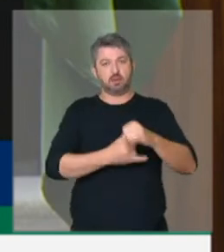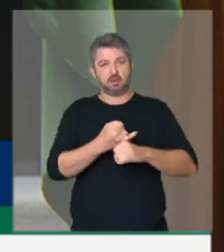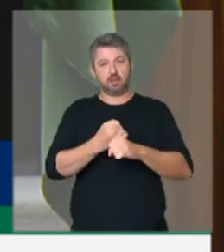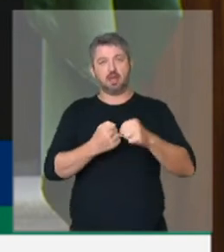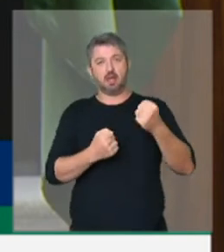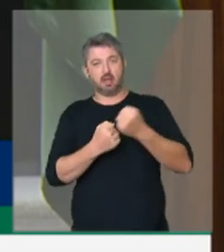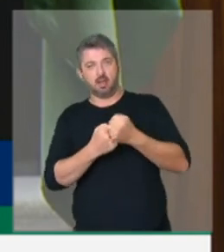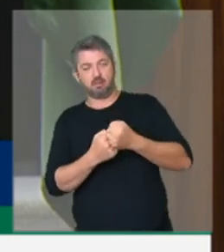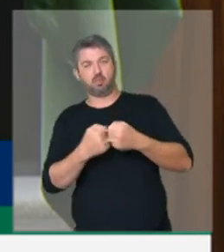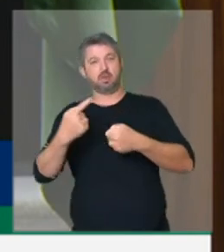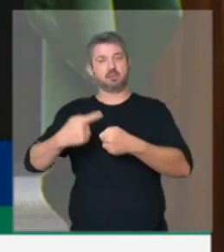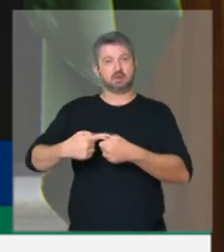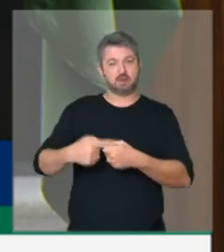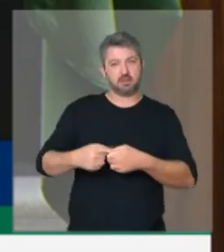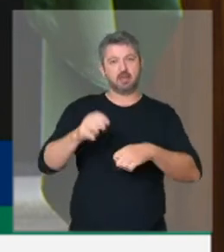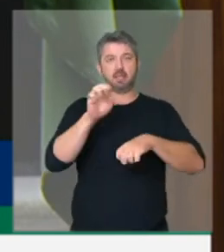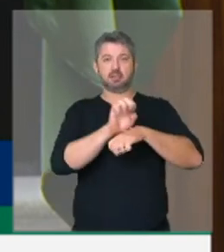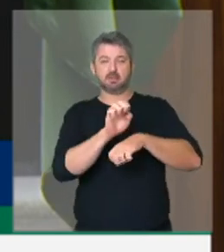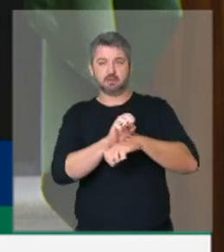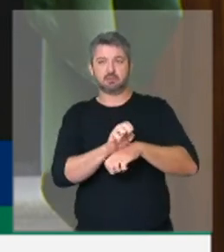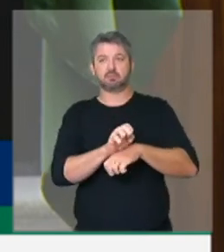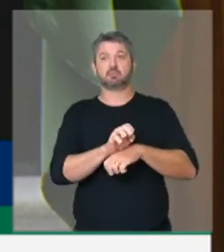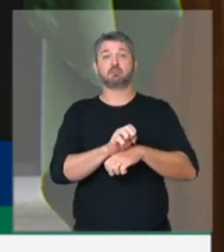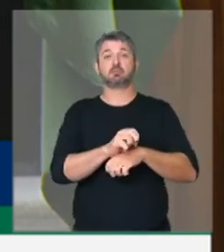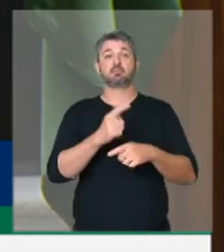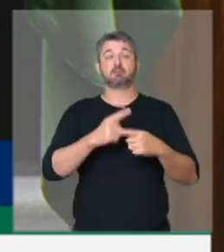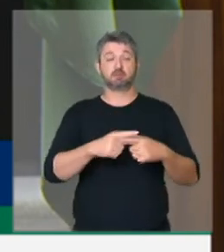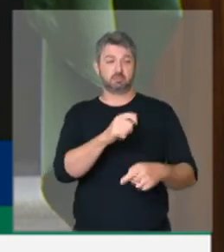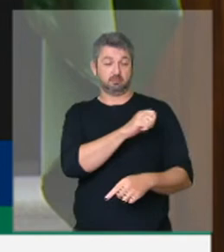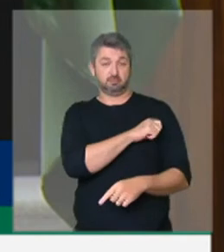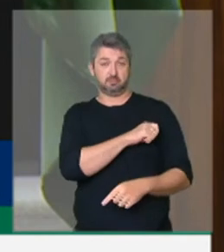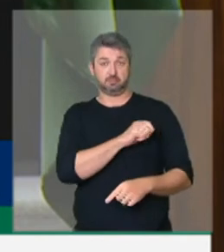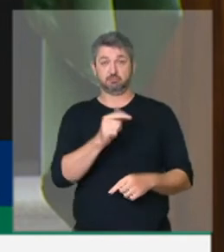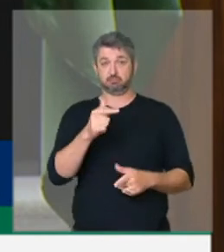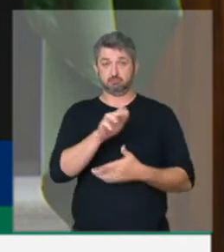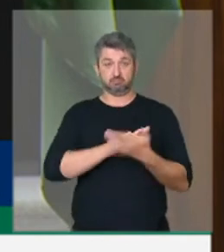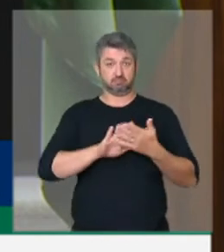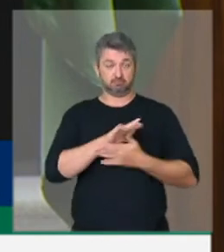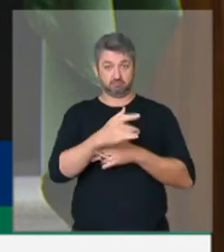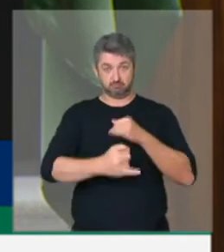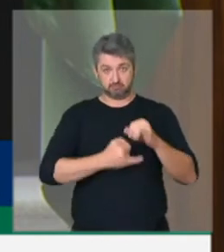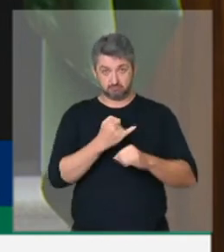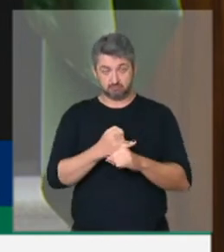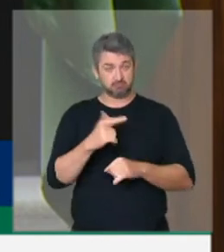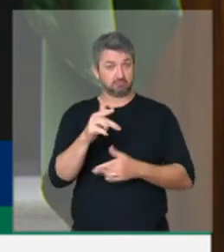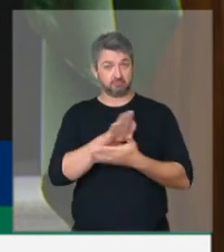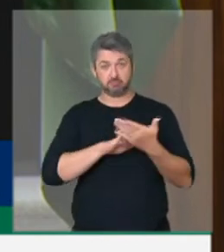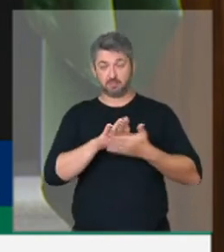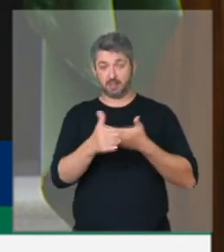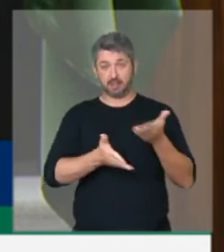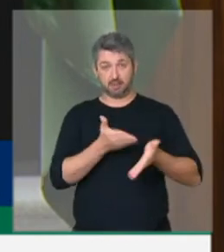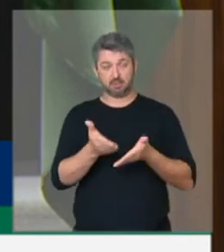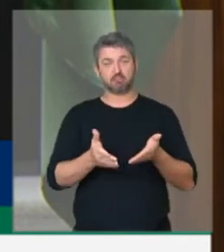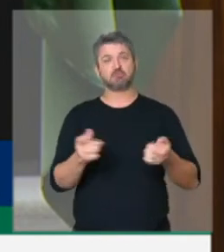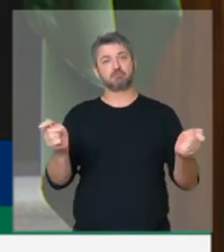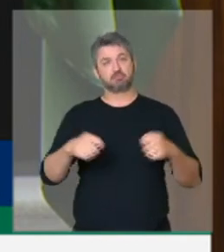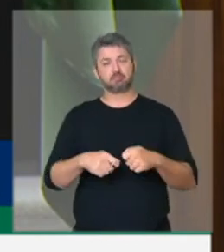a municípios e estados, para que os alunos que não têm nenhuma internet, não têm nenhum atendimento,